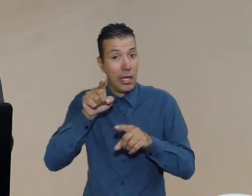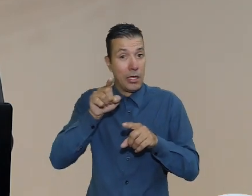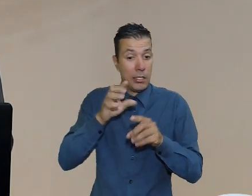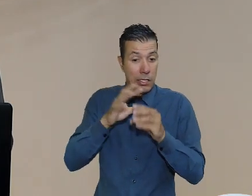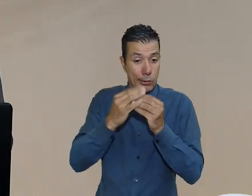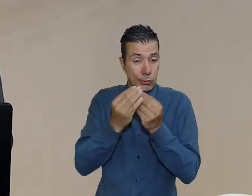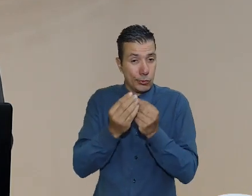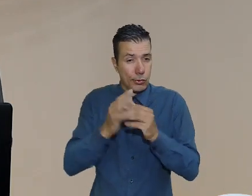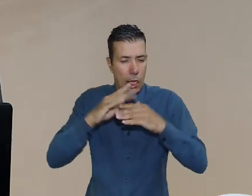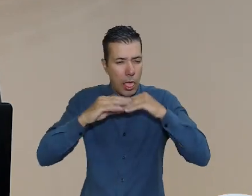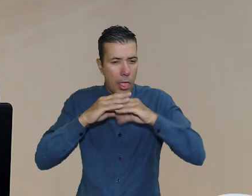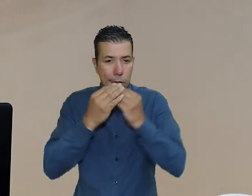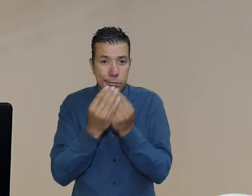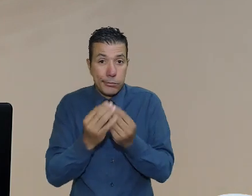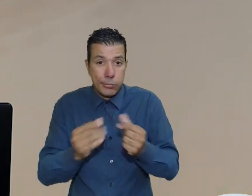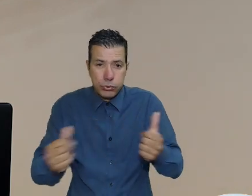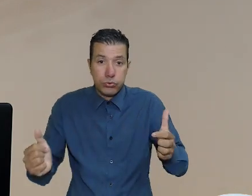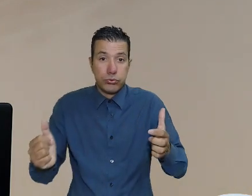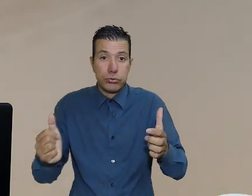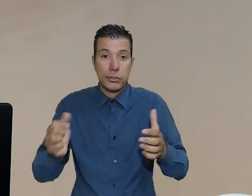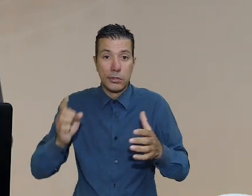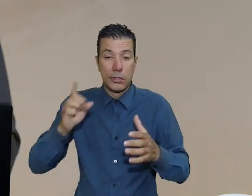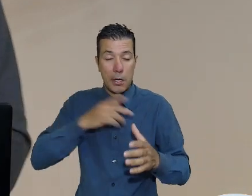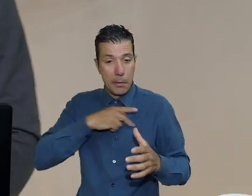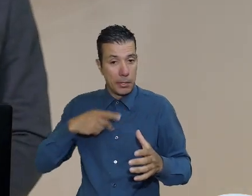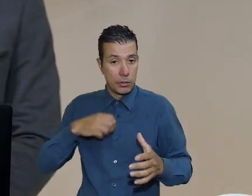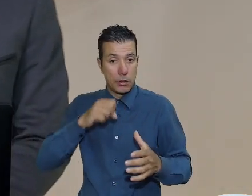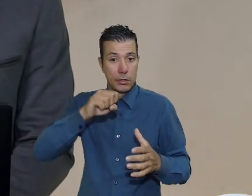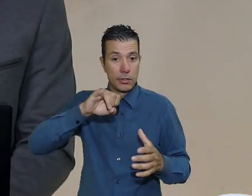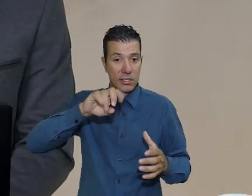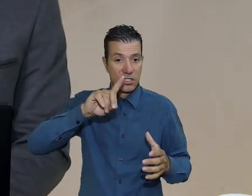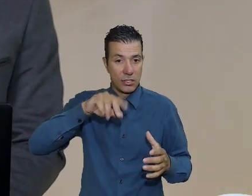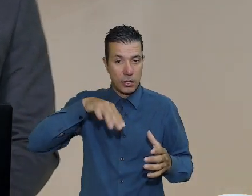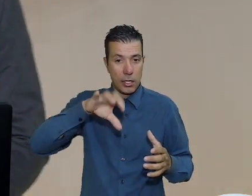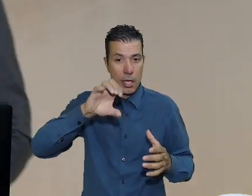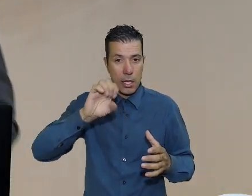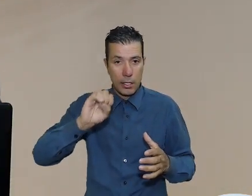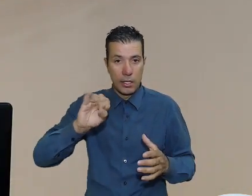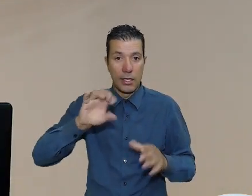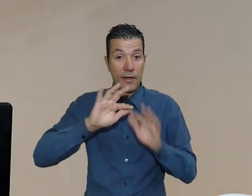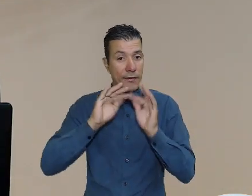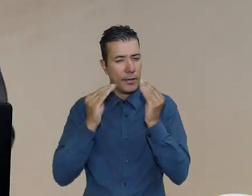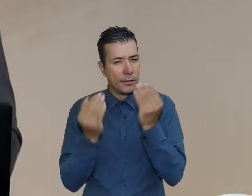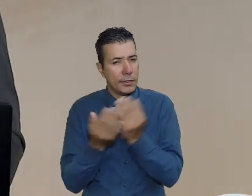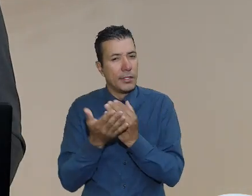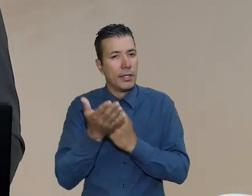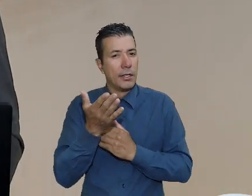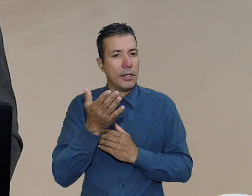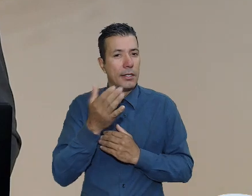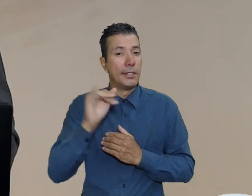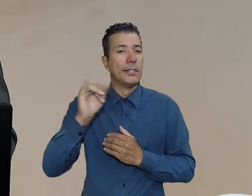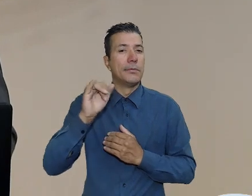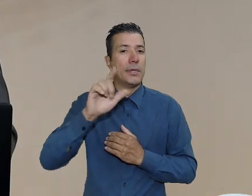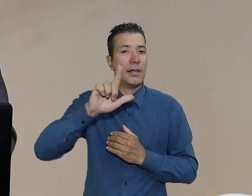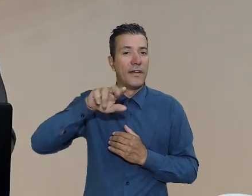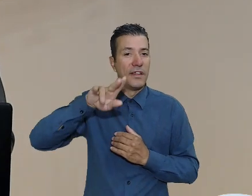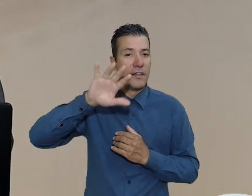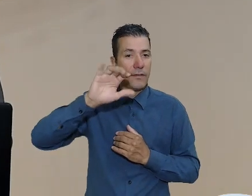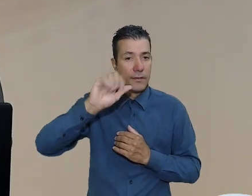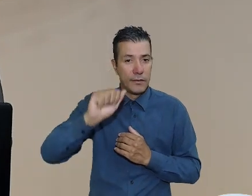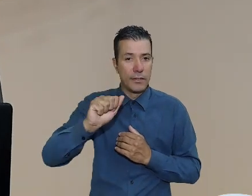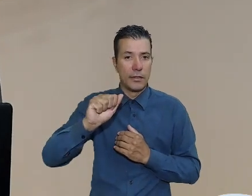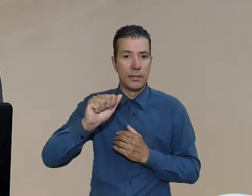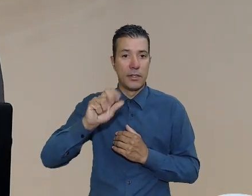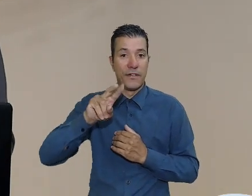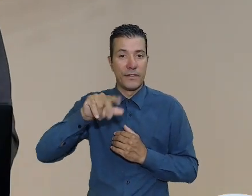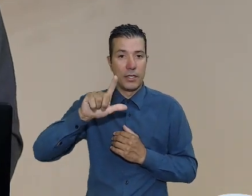quanto antes. O pastor Sidney também coloca aqui, pede pelos familiares da irmã Lívia, lá de